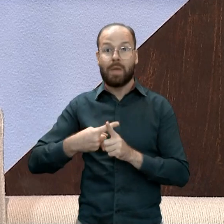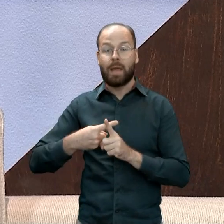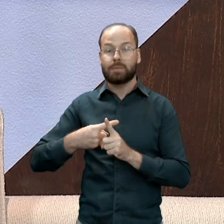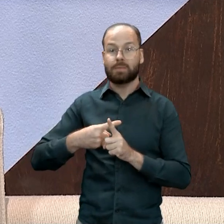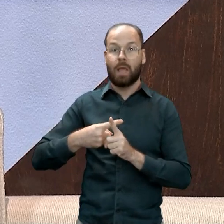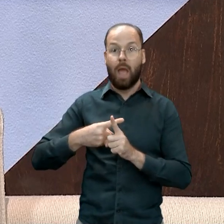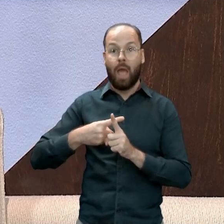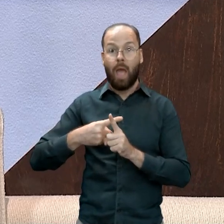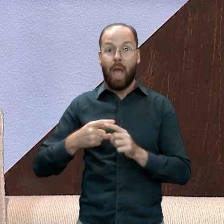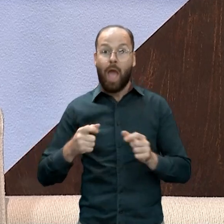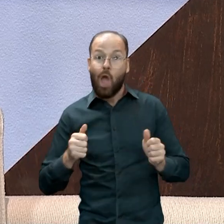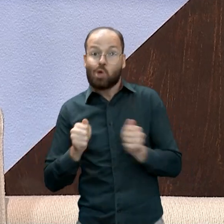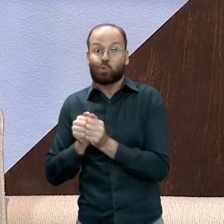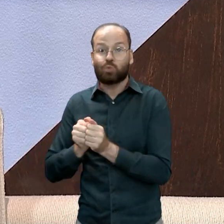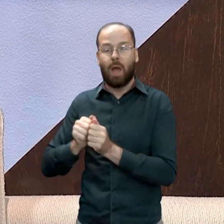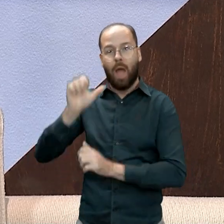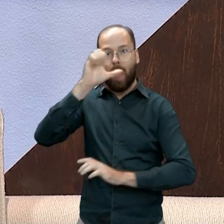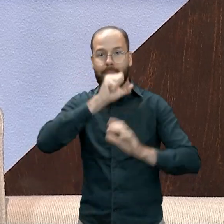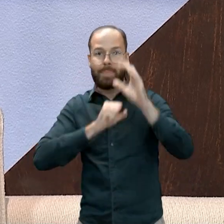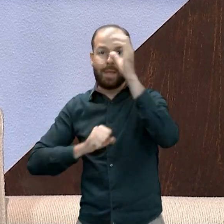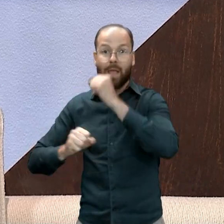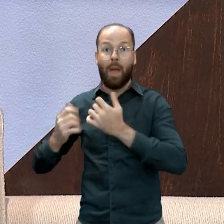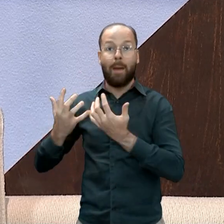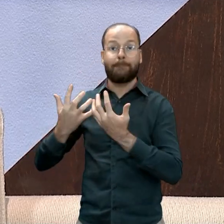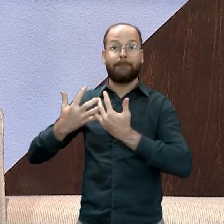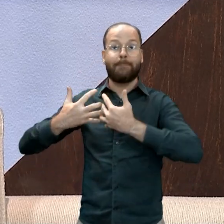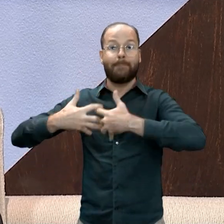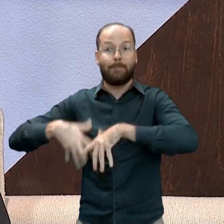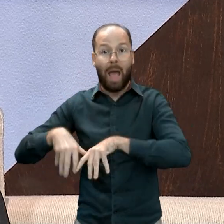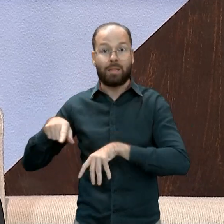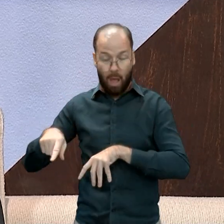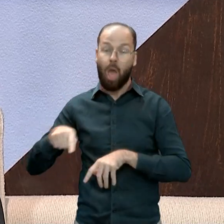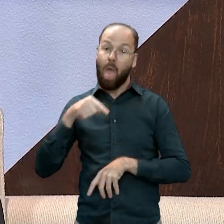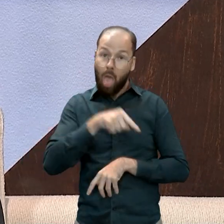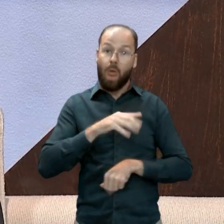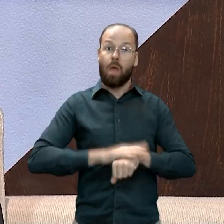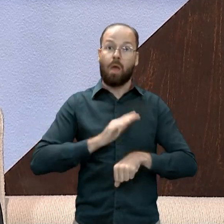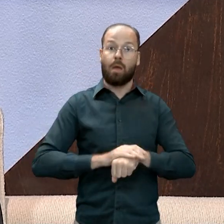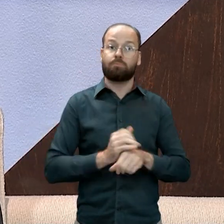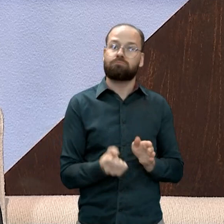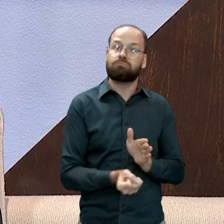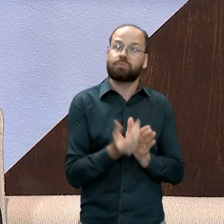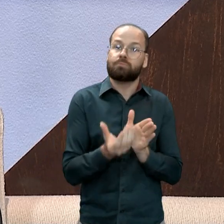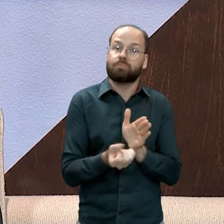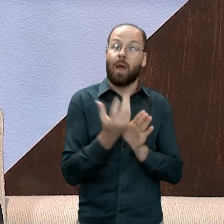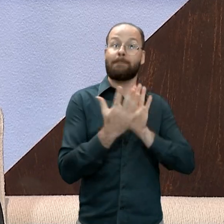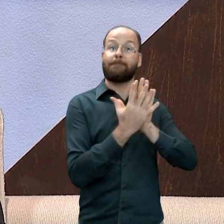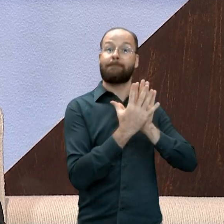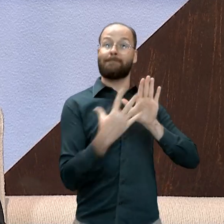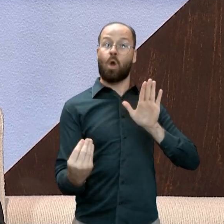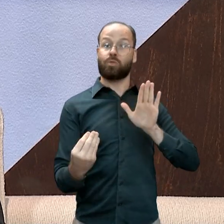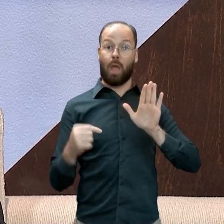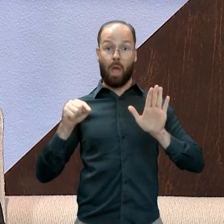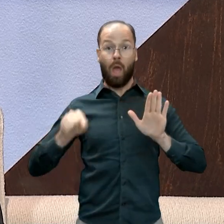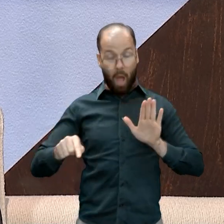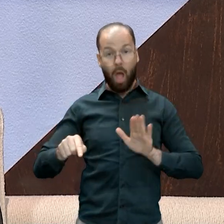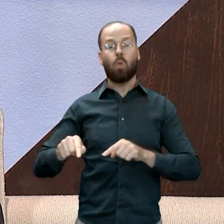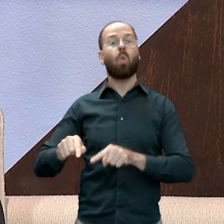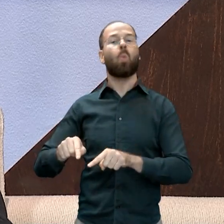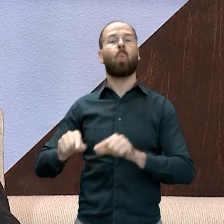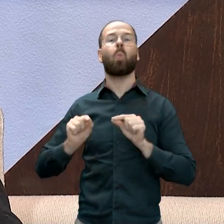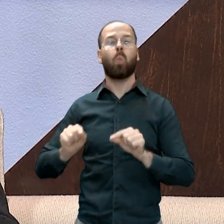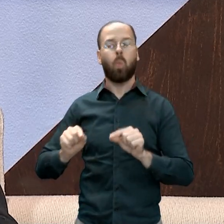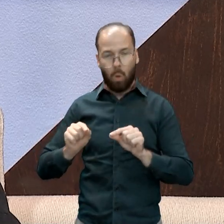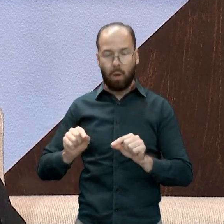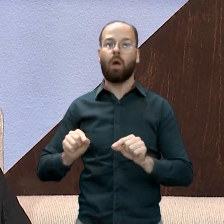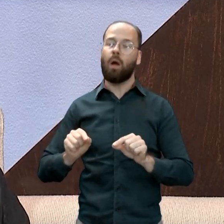máquina para produzir um modelo, né? Um modelo que vai... ele é